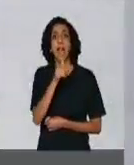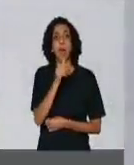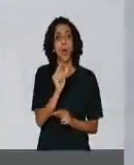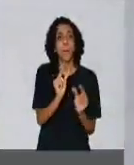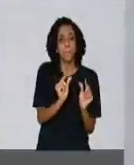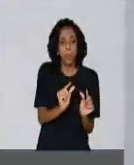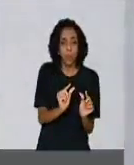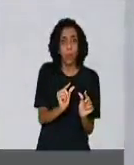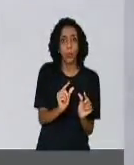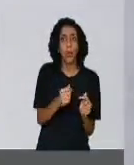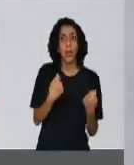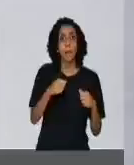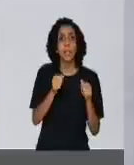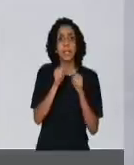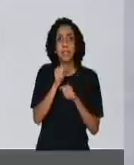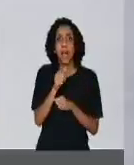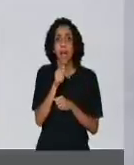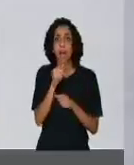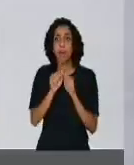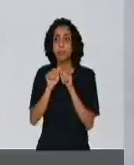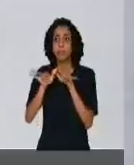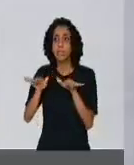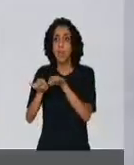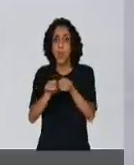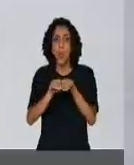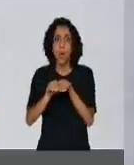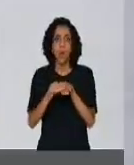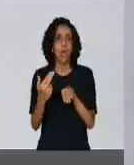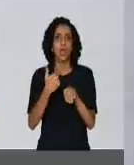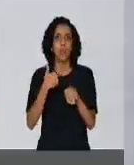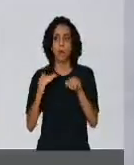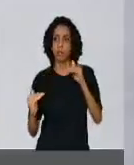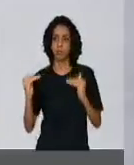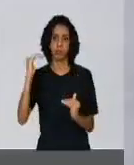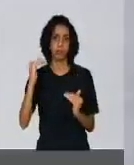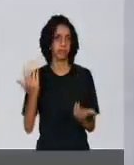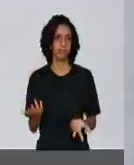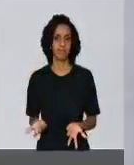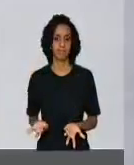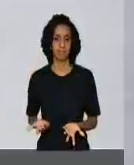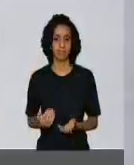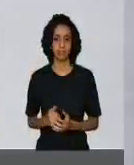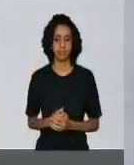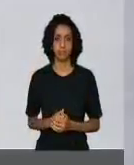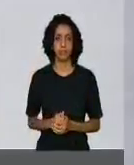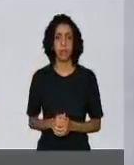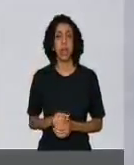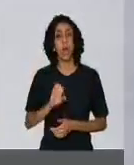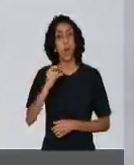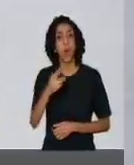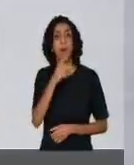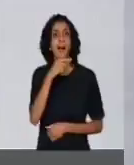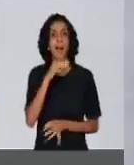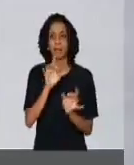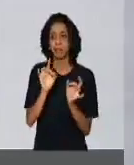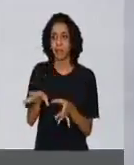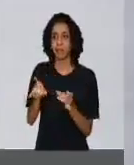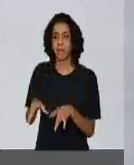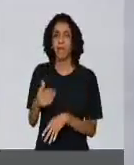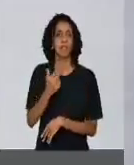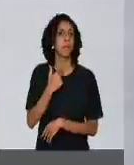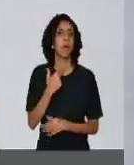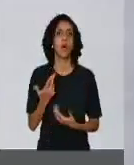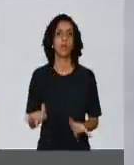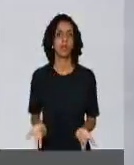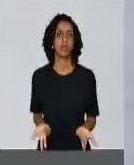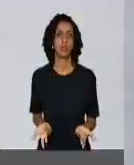tem que distribuir equitativamente, não pode haver privilégio. E também não pode haver desperdício ou